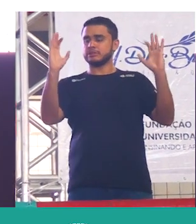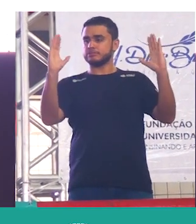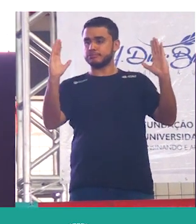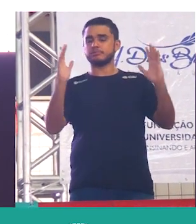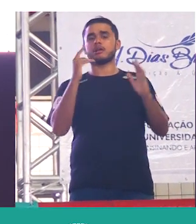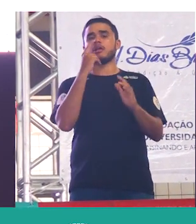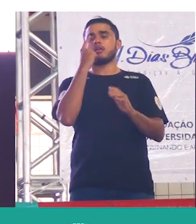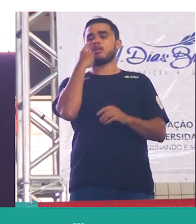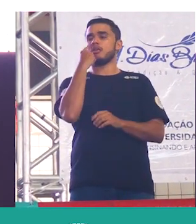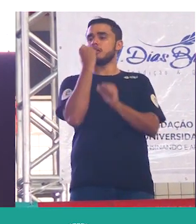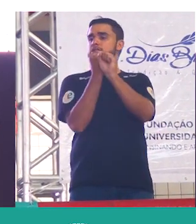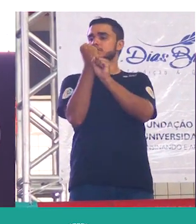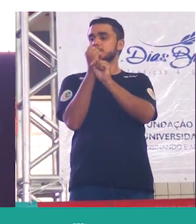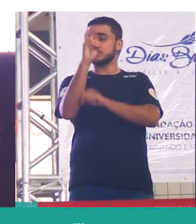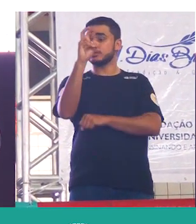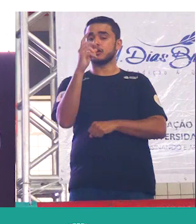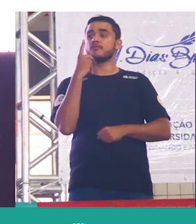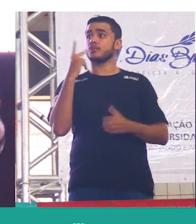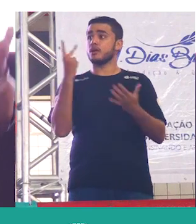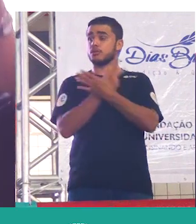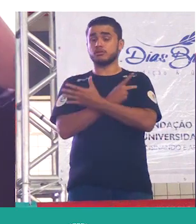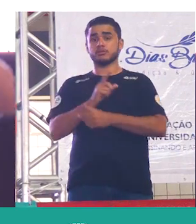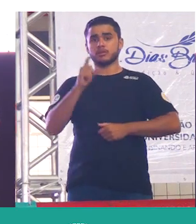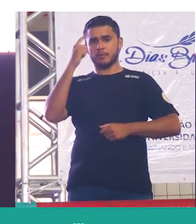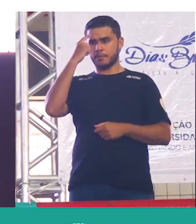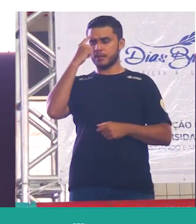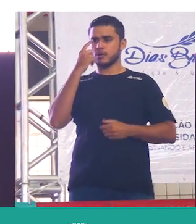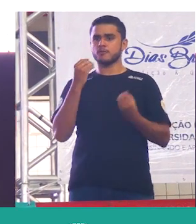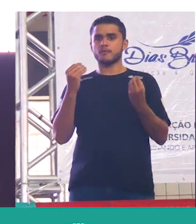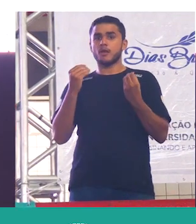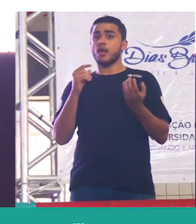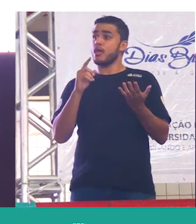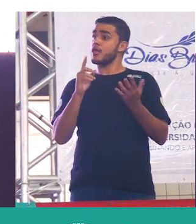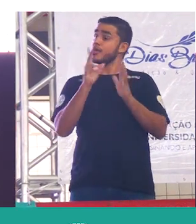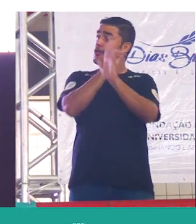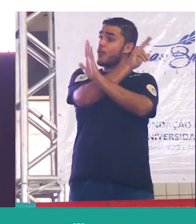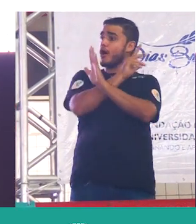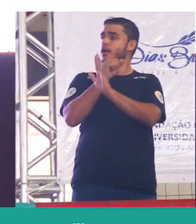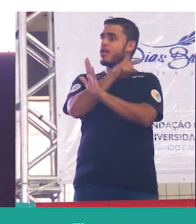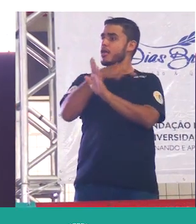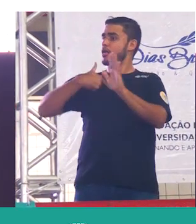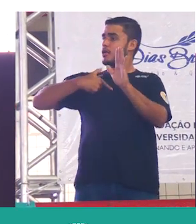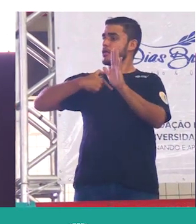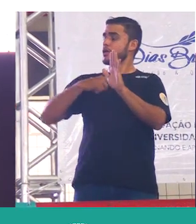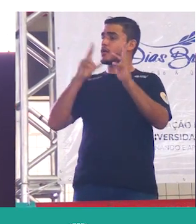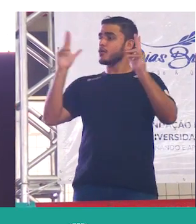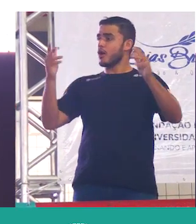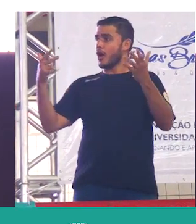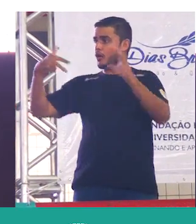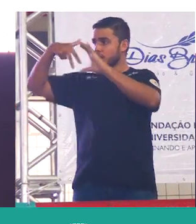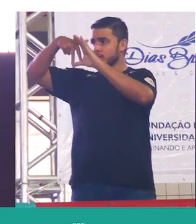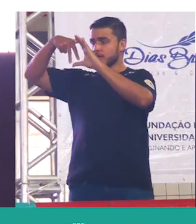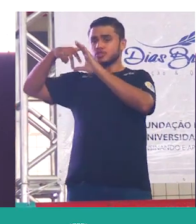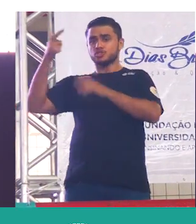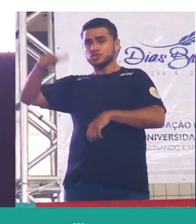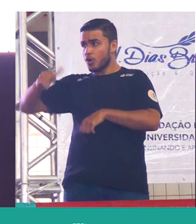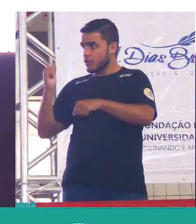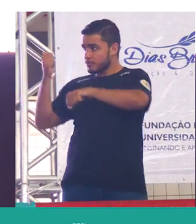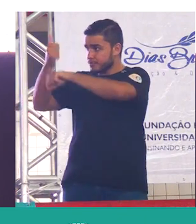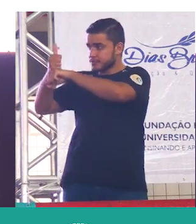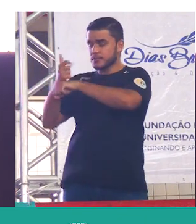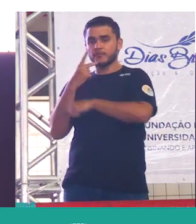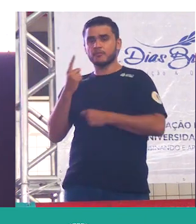fizeram, levaram-no ao suicídio, também quiseram impedir JK de tomar posse,